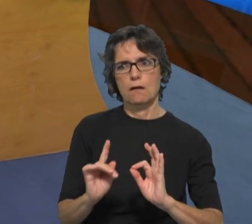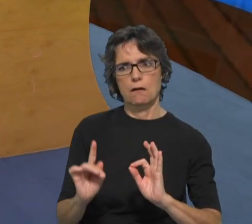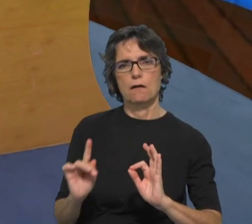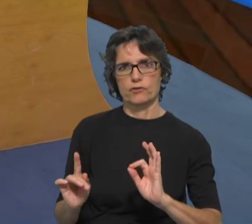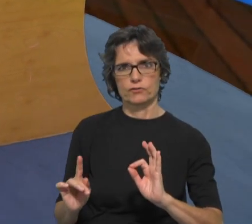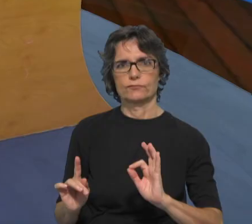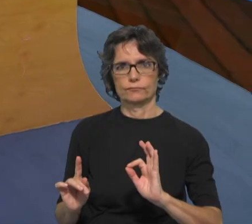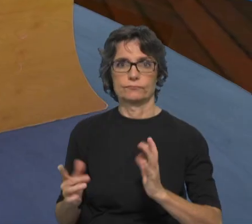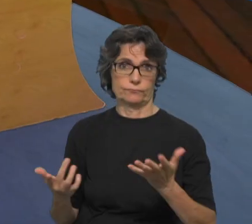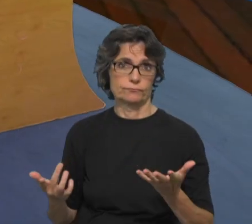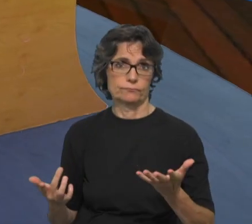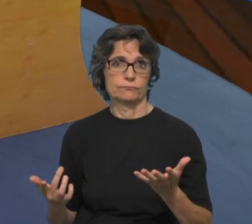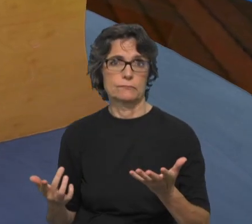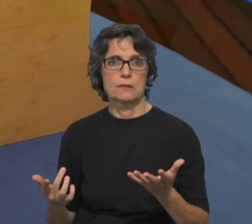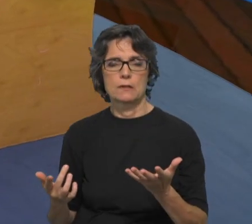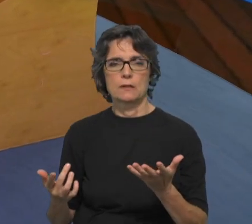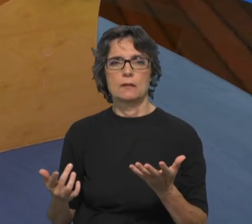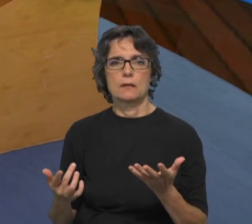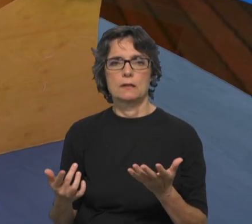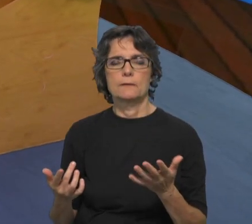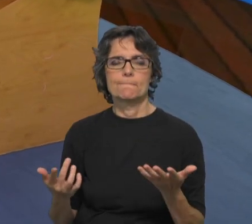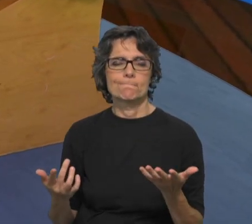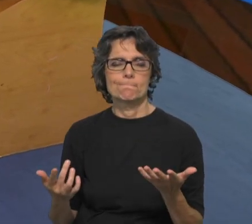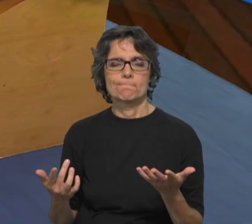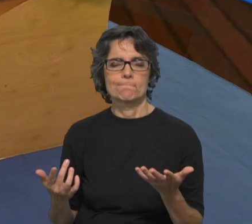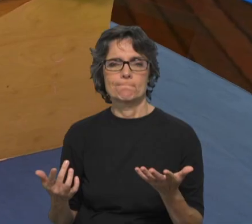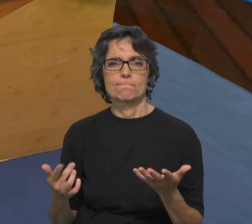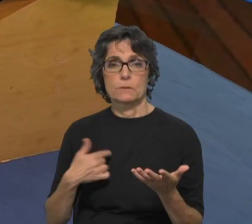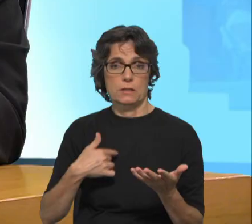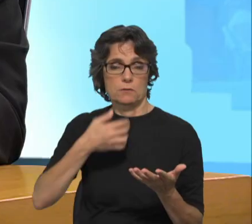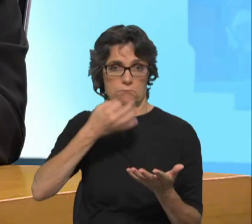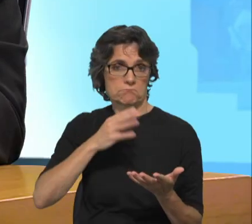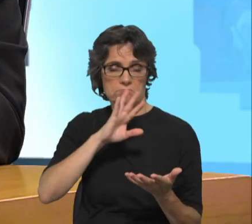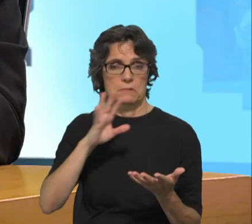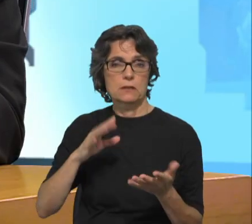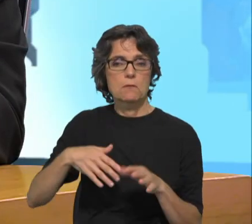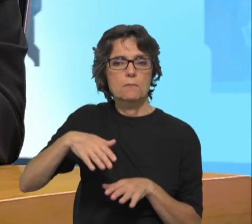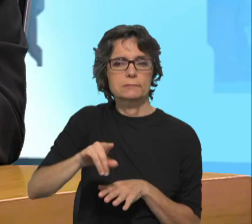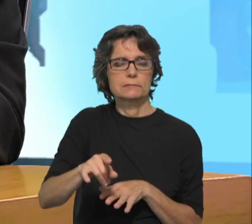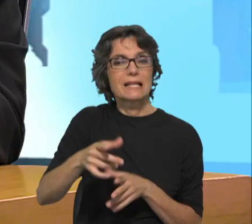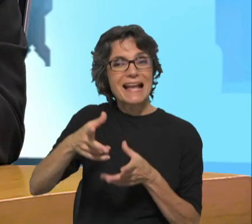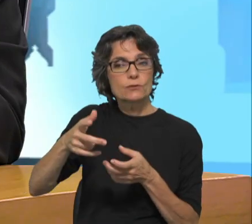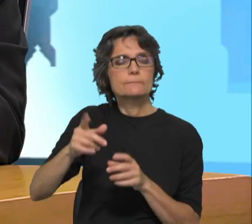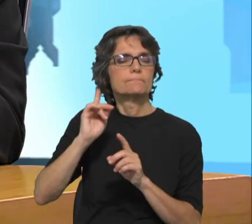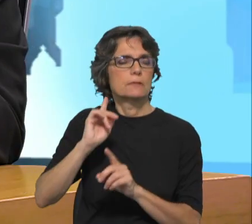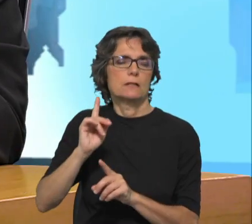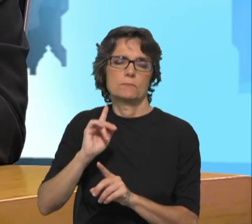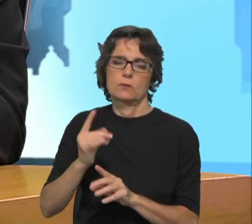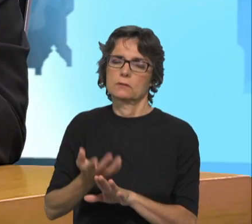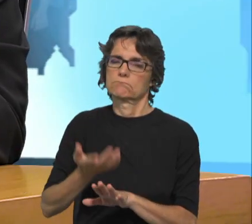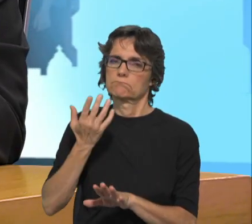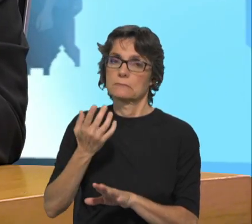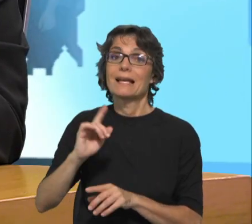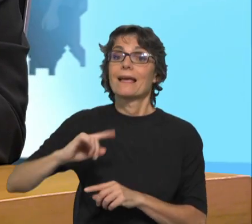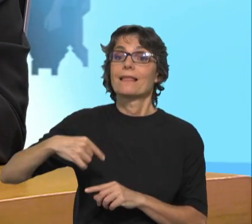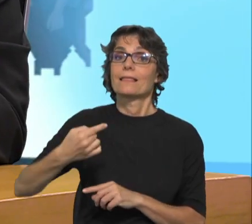que de facto é fazível, daquilo que não é. E, portanto, eu creio que o primeiro passo da escuta é sem dúvida importantíssimo, mas